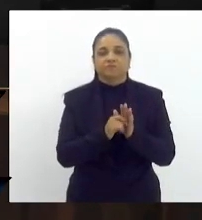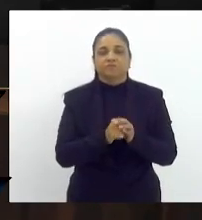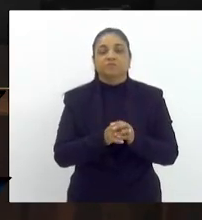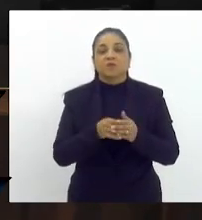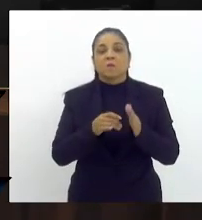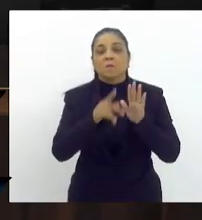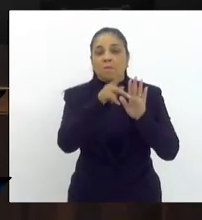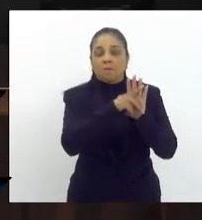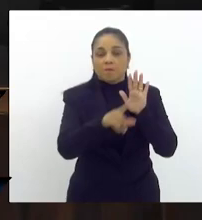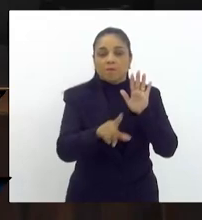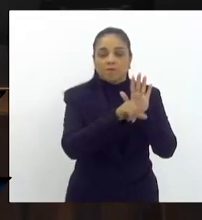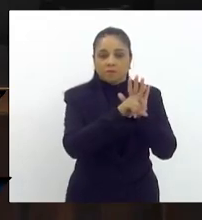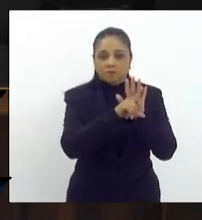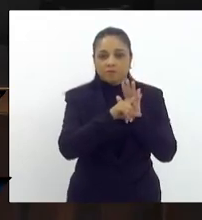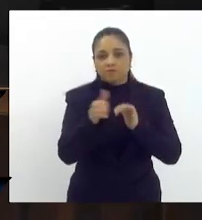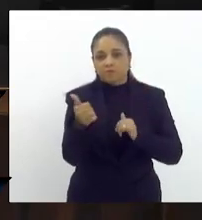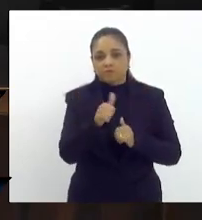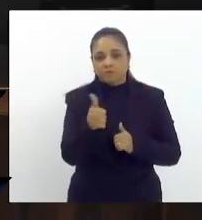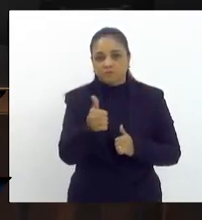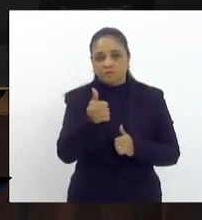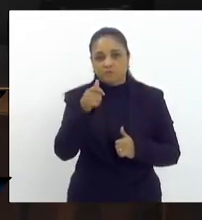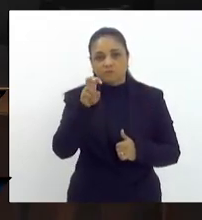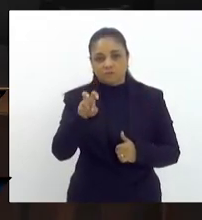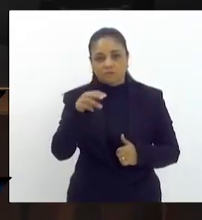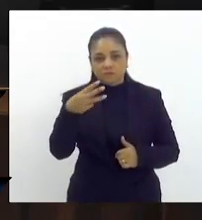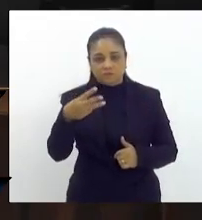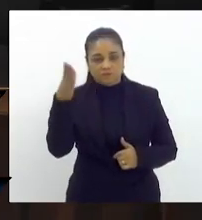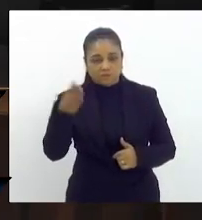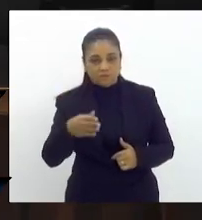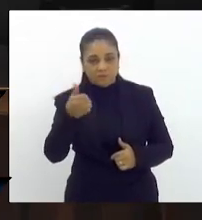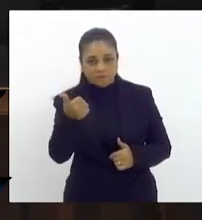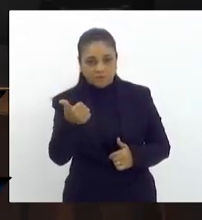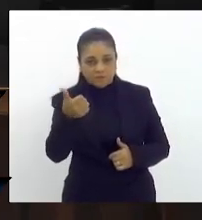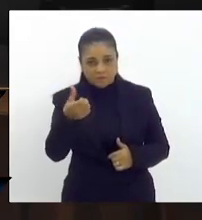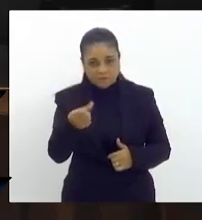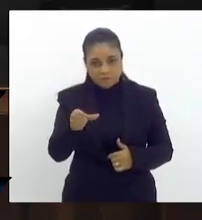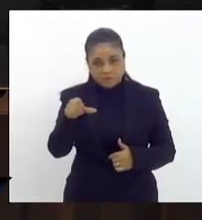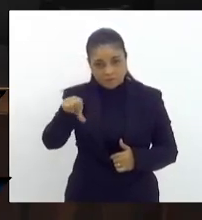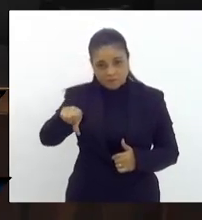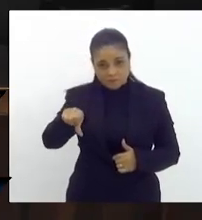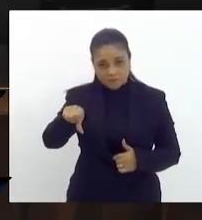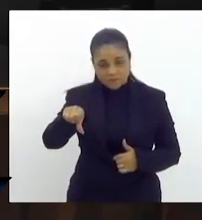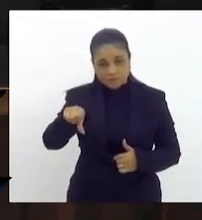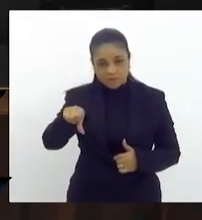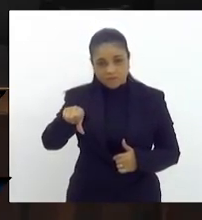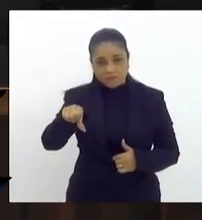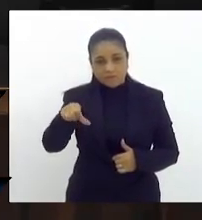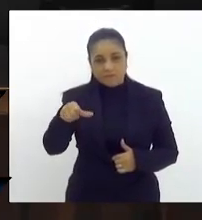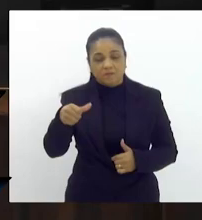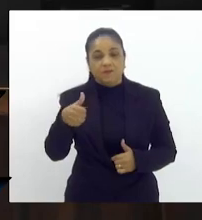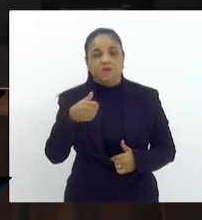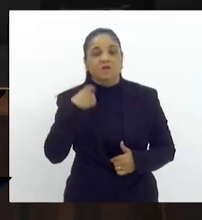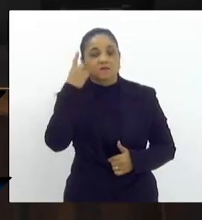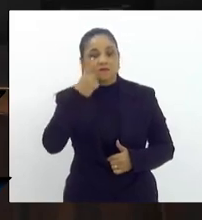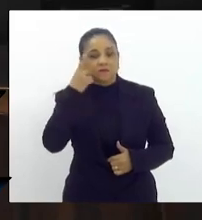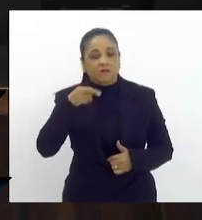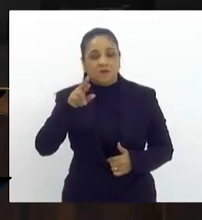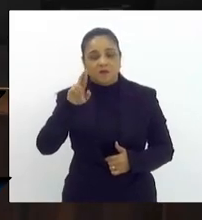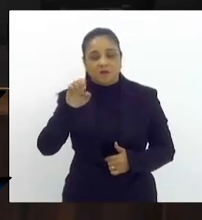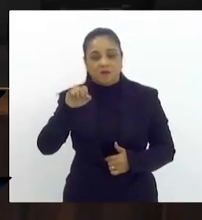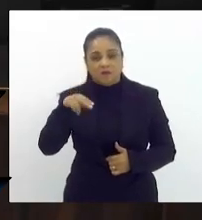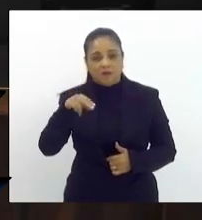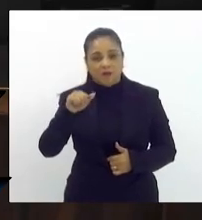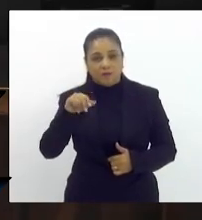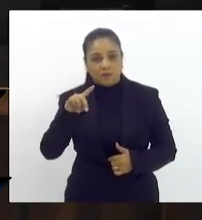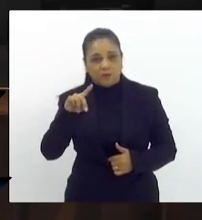projeto de lei número 1154 de 2019 de autoria do Deputado Renato cozzolino